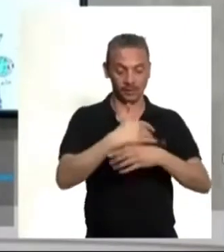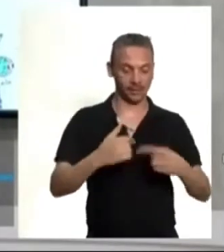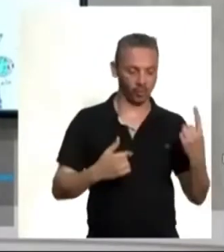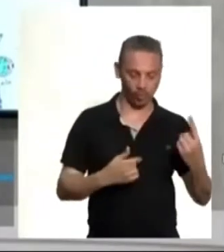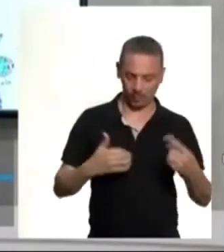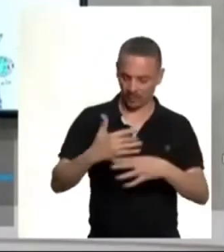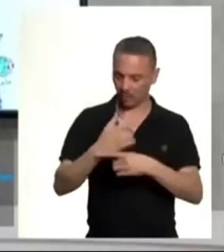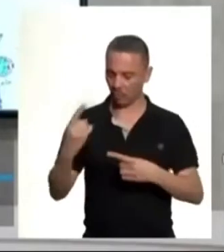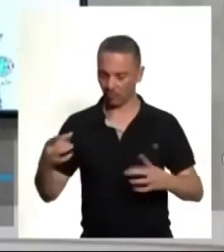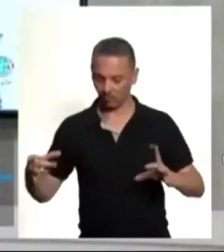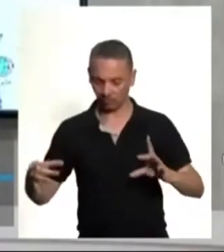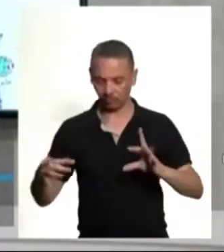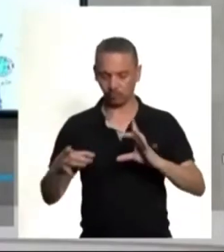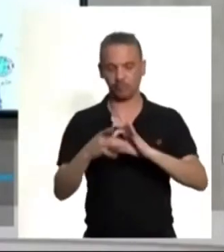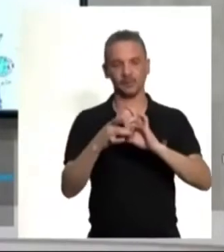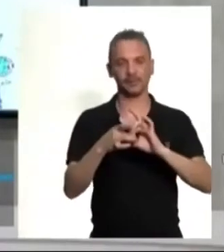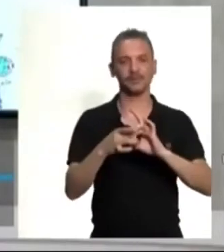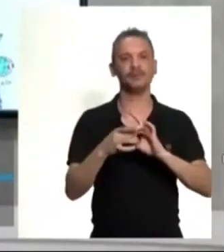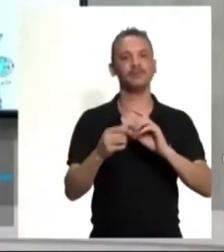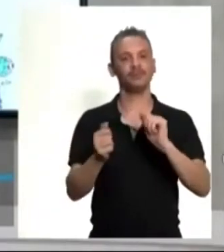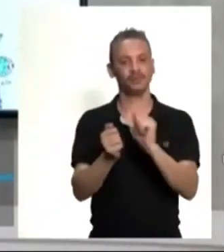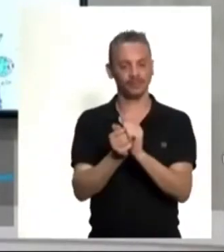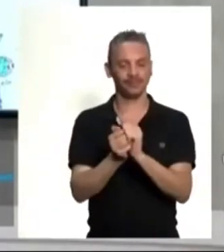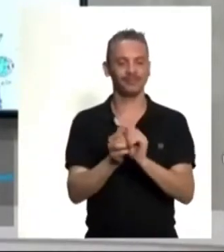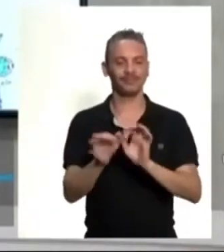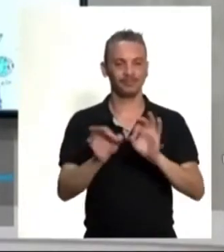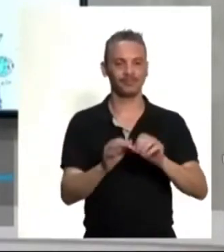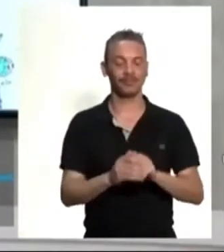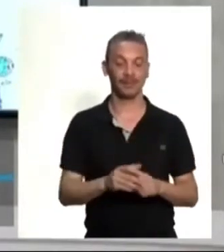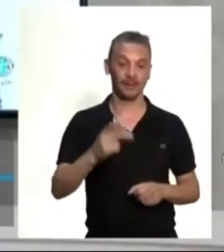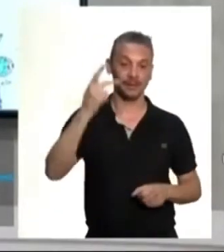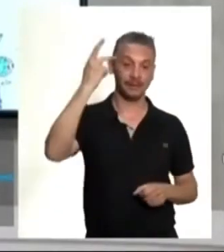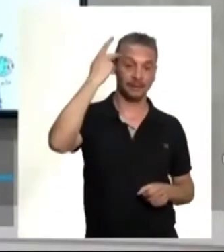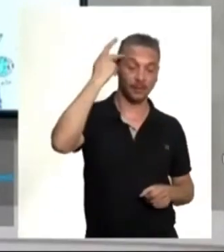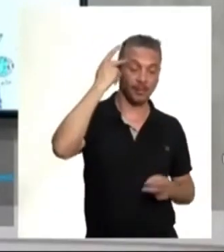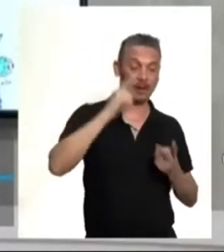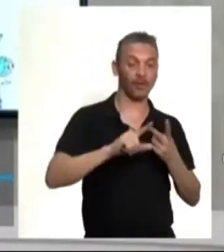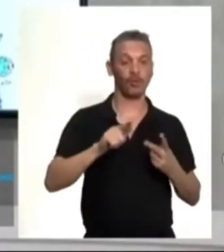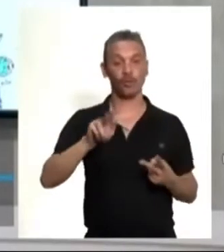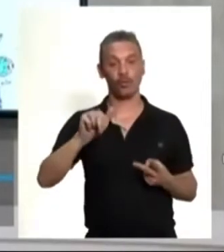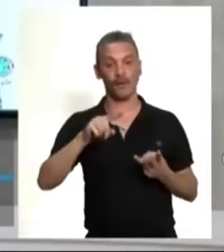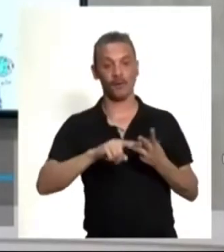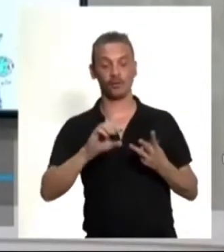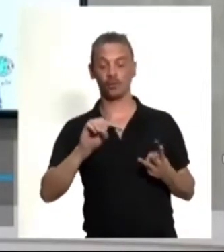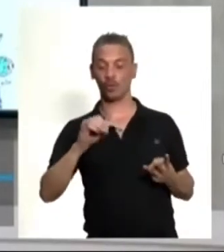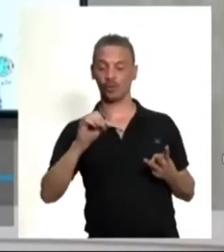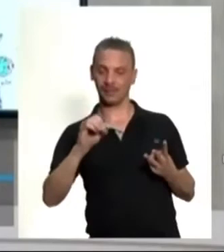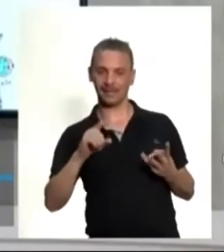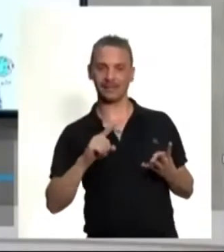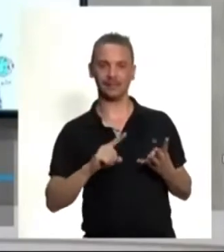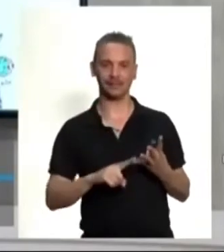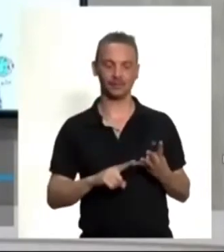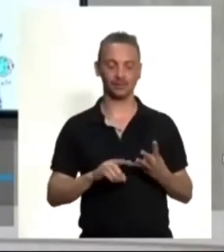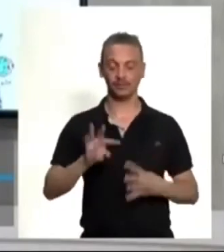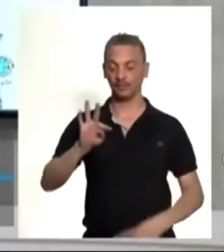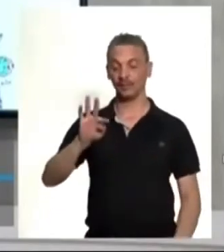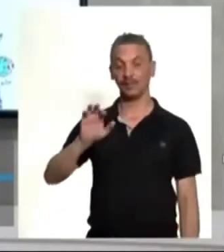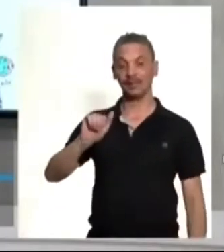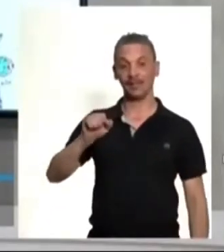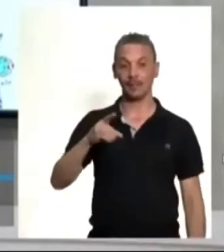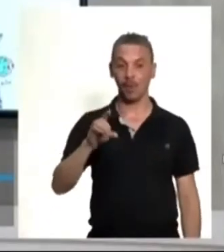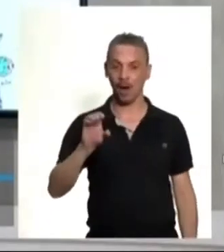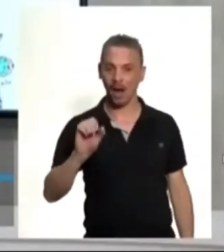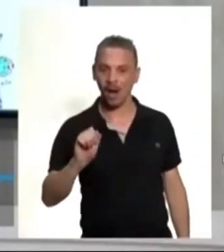mais cidades. Nesse caso, ó, além de São Paulo, Guarulhos e Osasco, tem aqui, ó, Taboão da